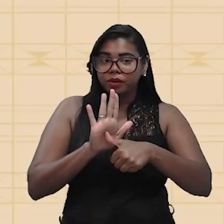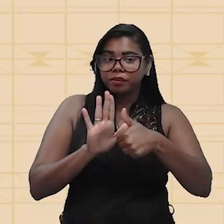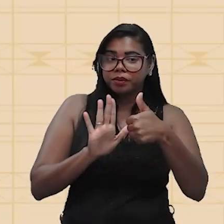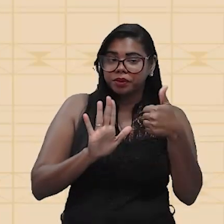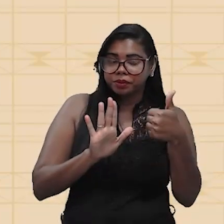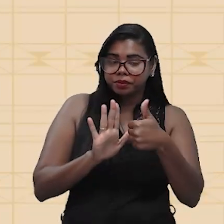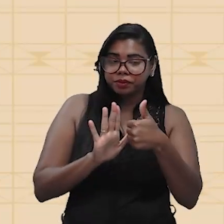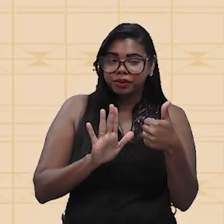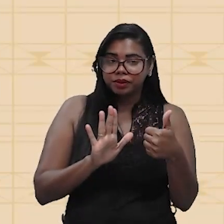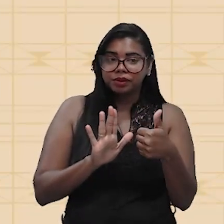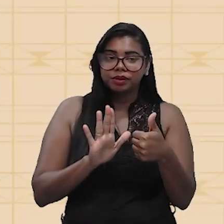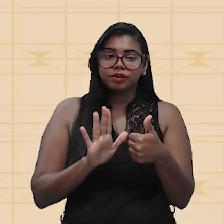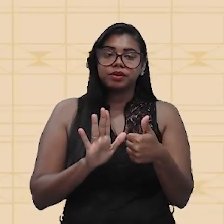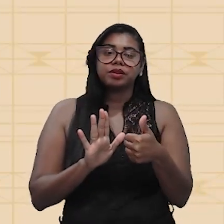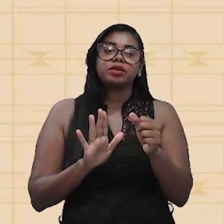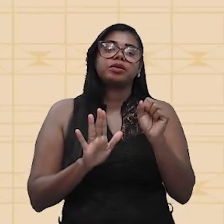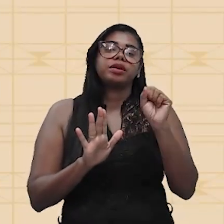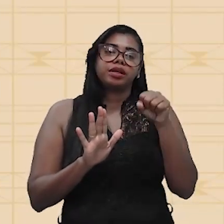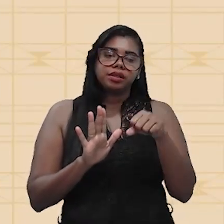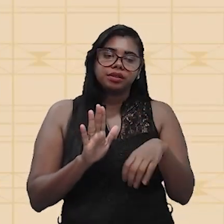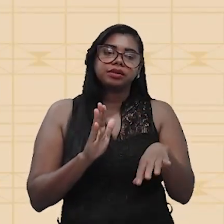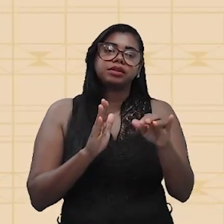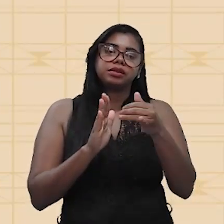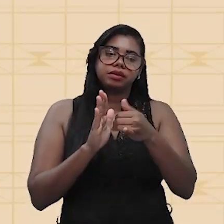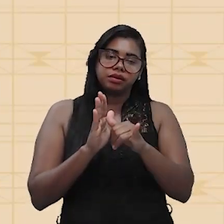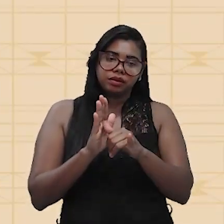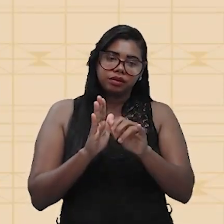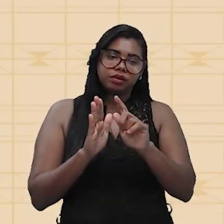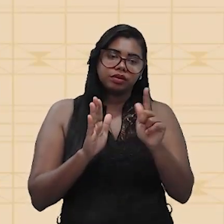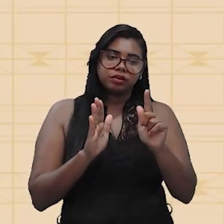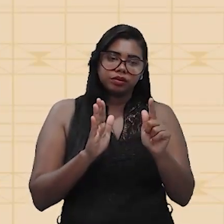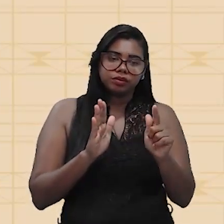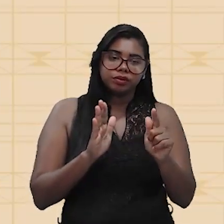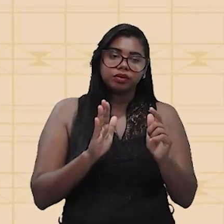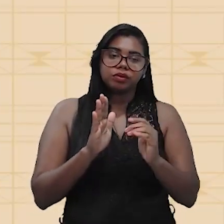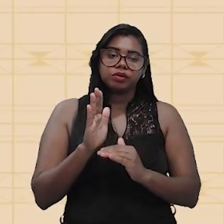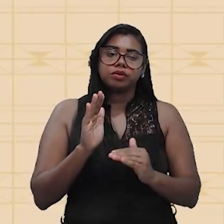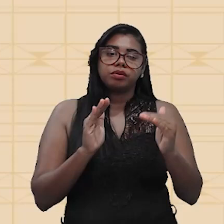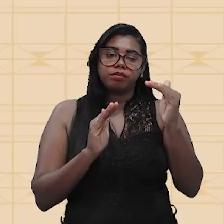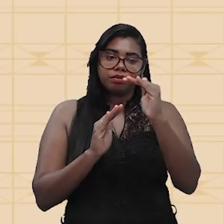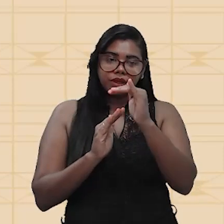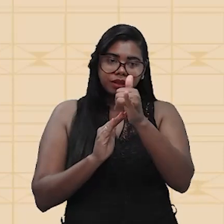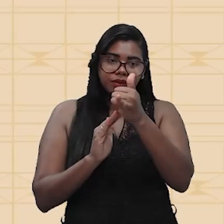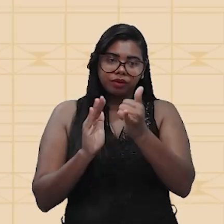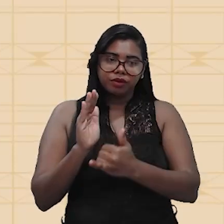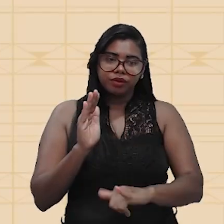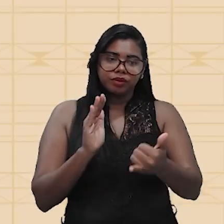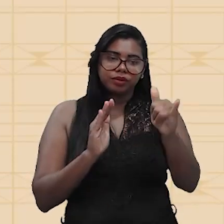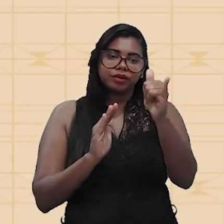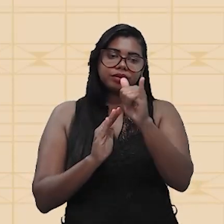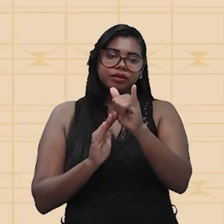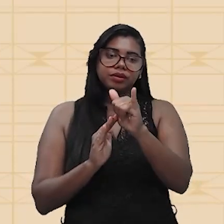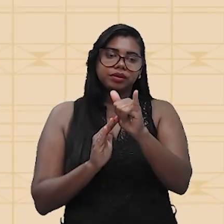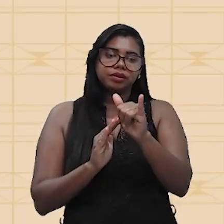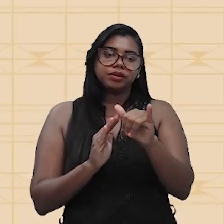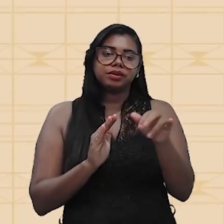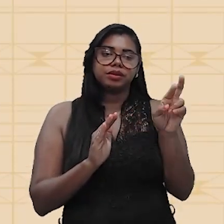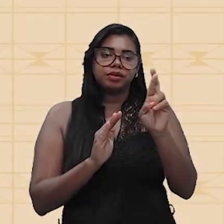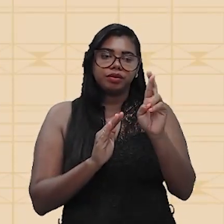um gerador. Mas se ele tocar na parte maior, ele passa a ser um receptor. Note que quando a